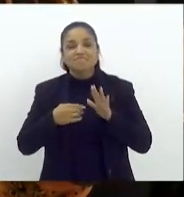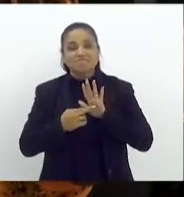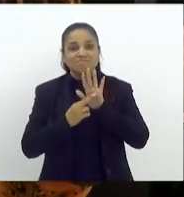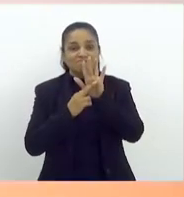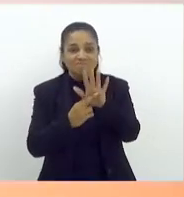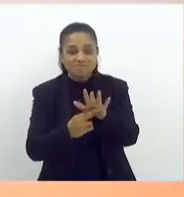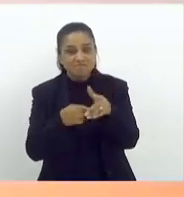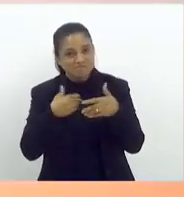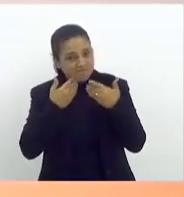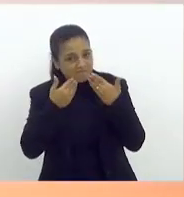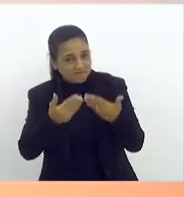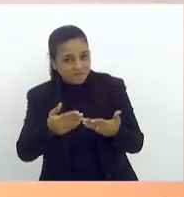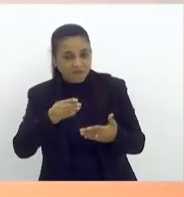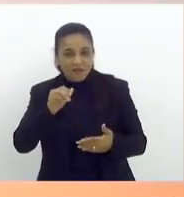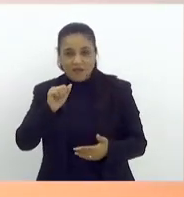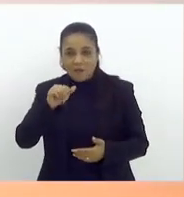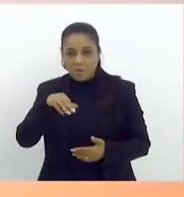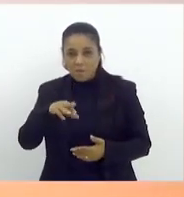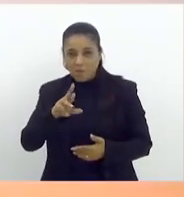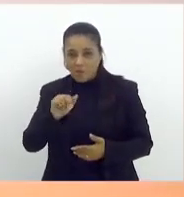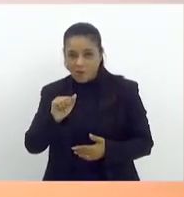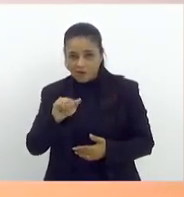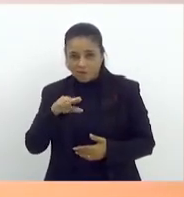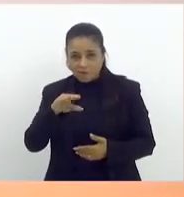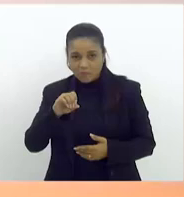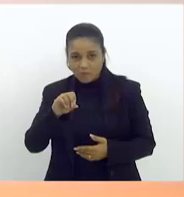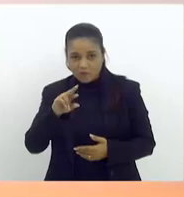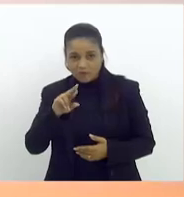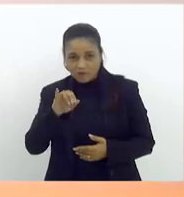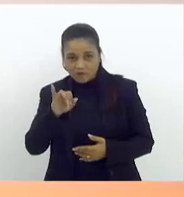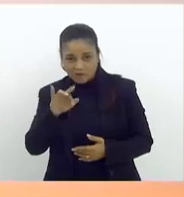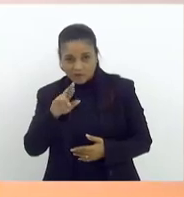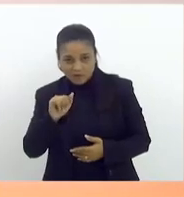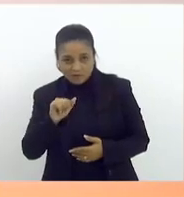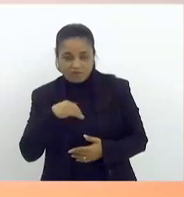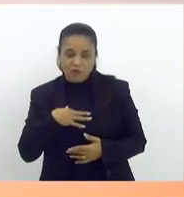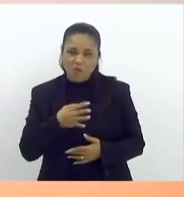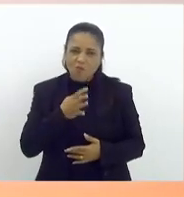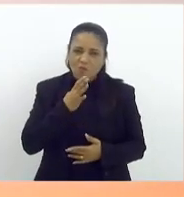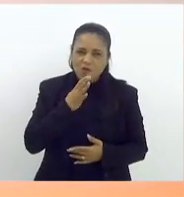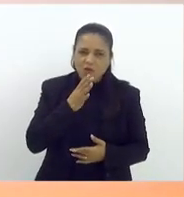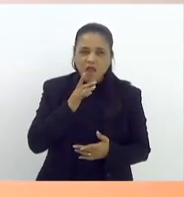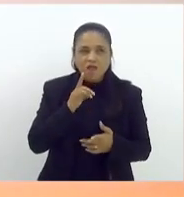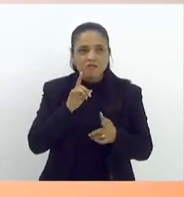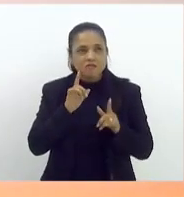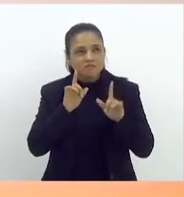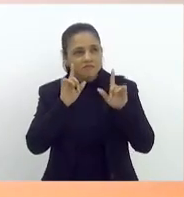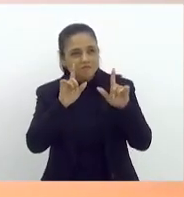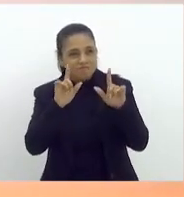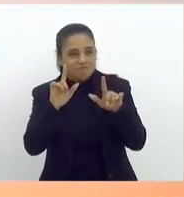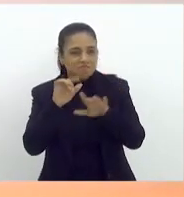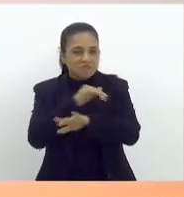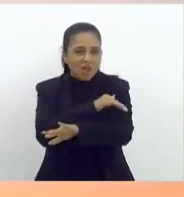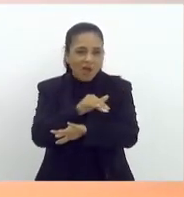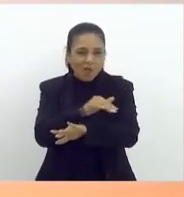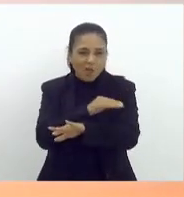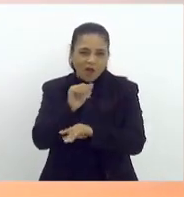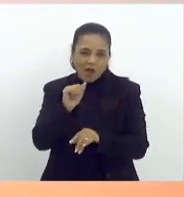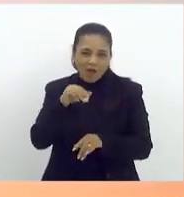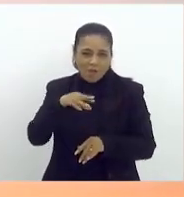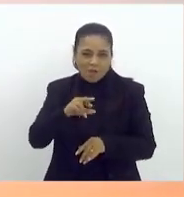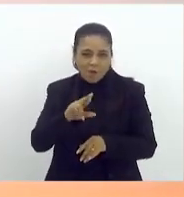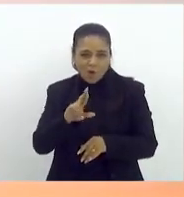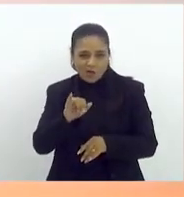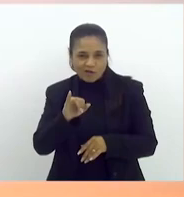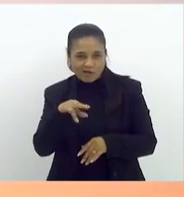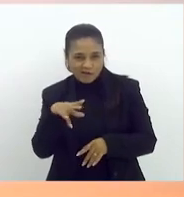apresentando para quem não me conhece meu nome é amora Moreira né talvez se já tem visto algo meu na rua que são as amorinhas minhas personagens e